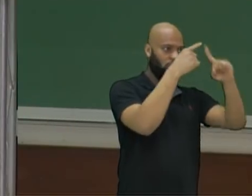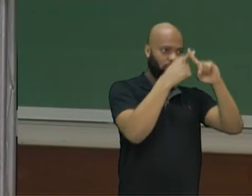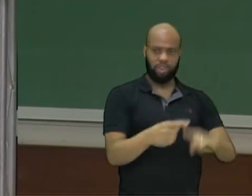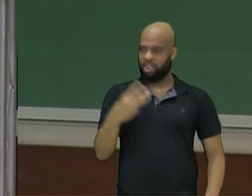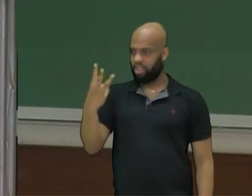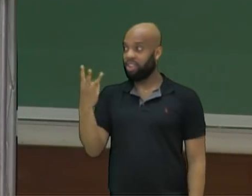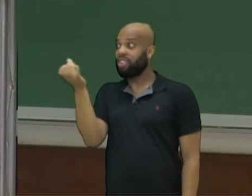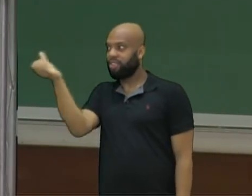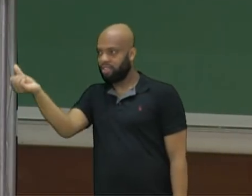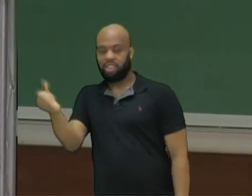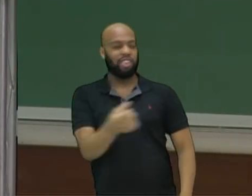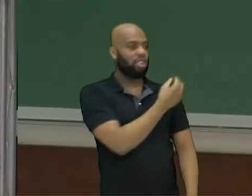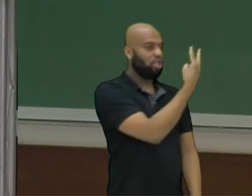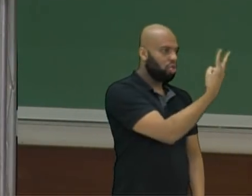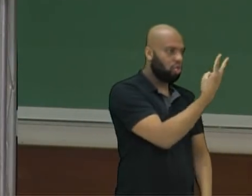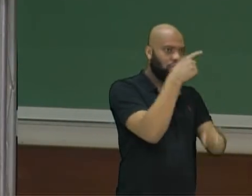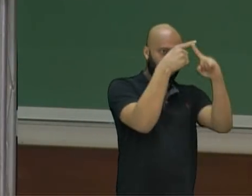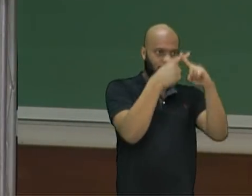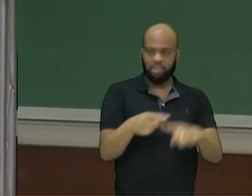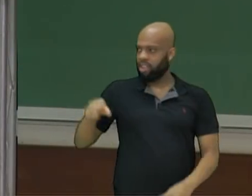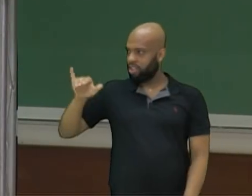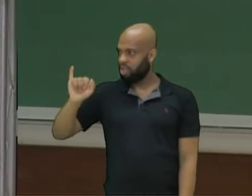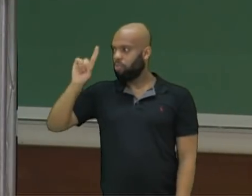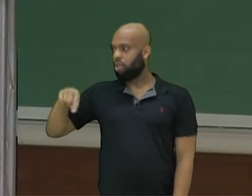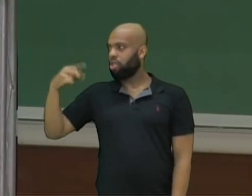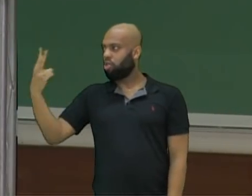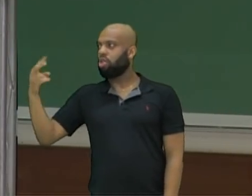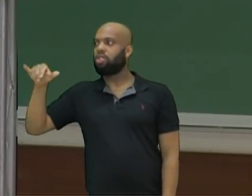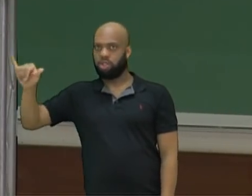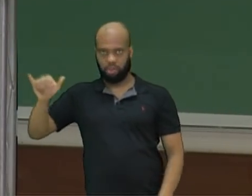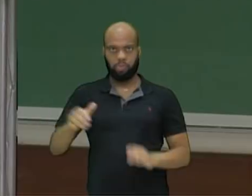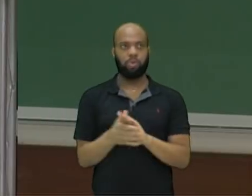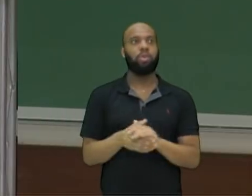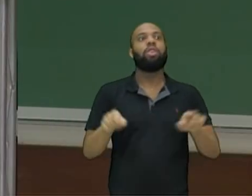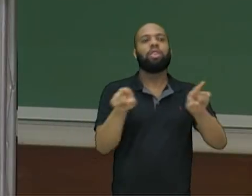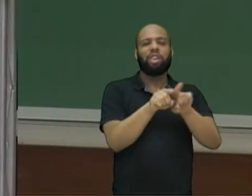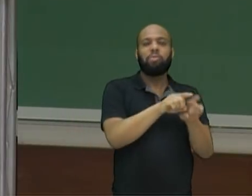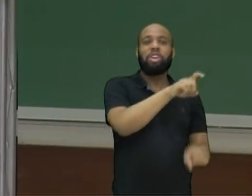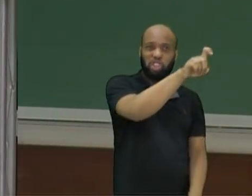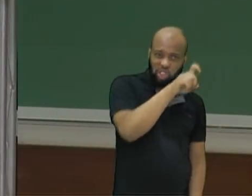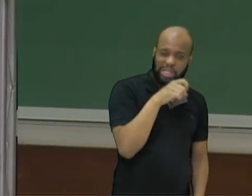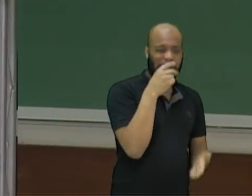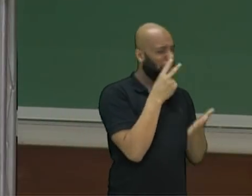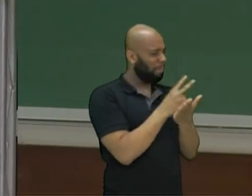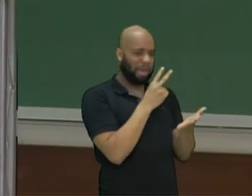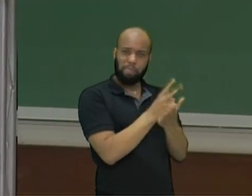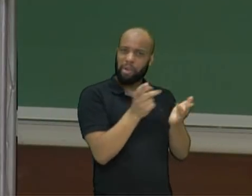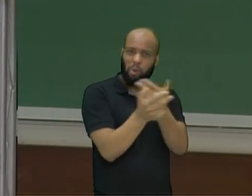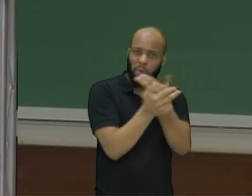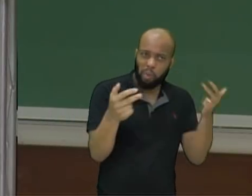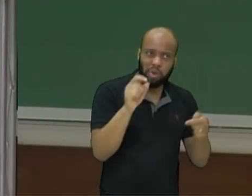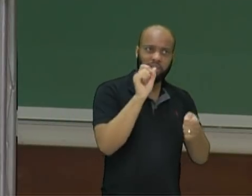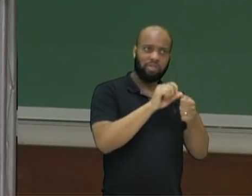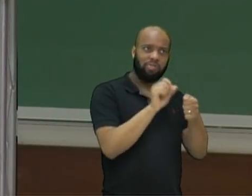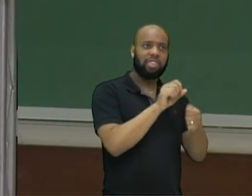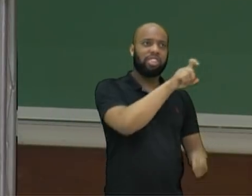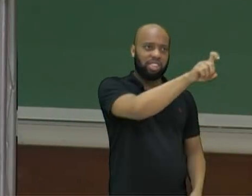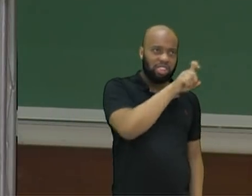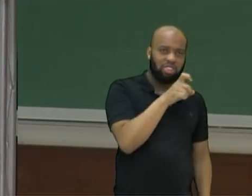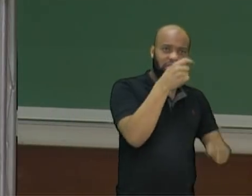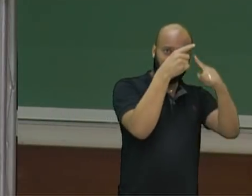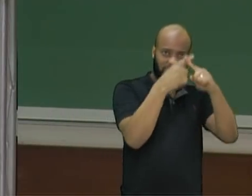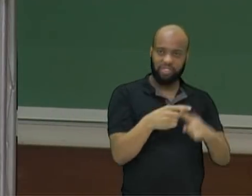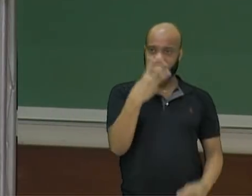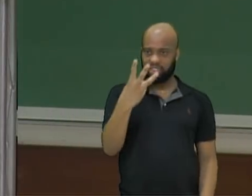6. 2 vezes y, 2y. E o x também vai multiplicar todo mundo que está do outro lado. Então, x